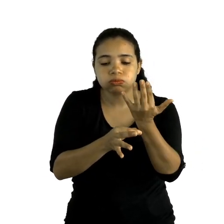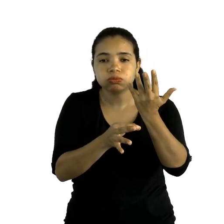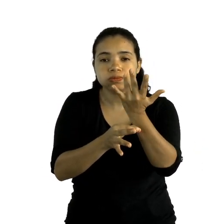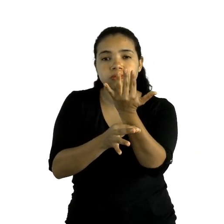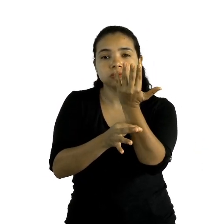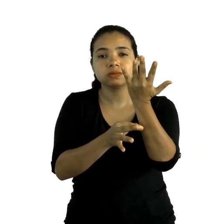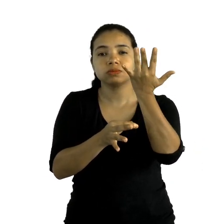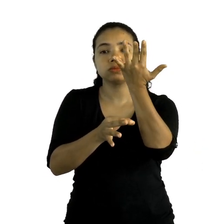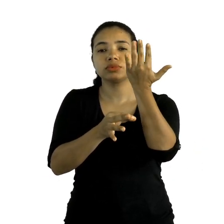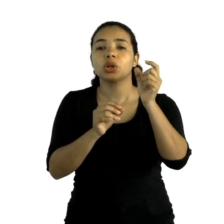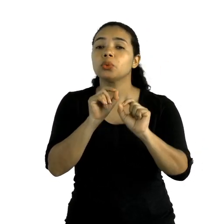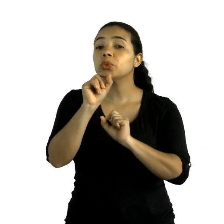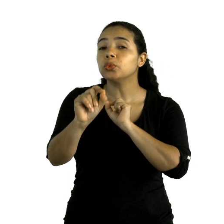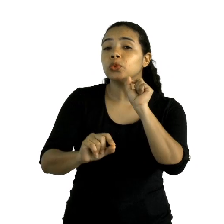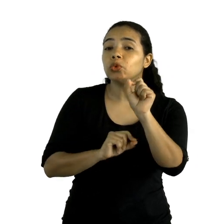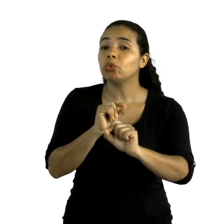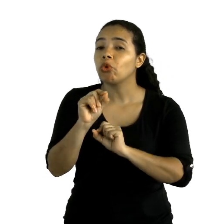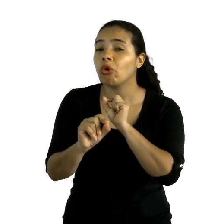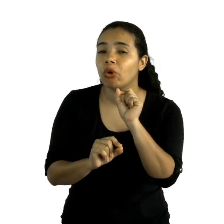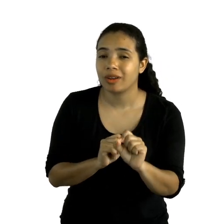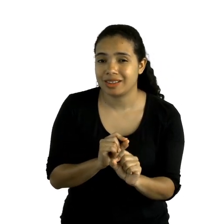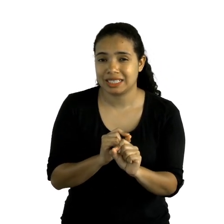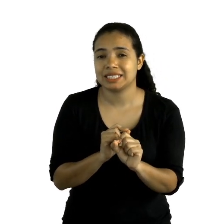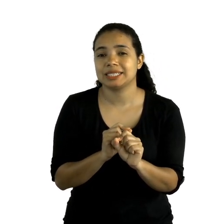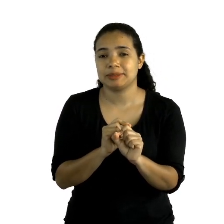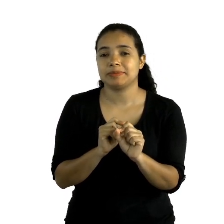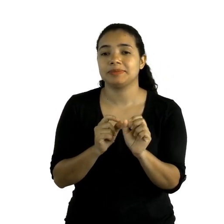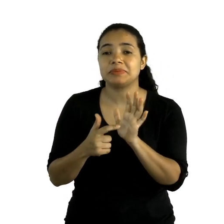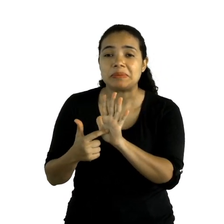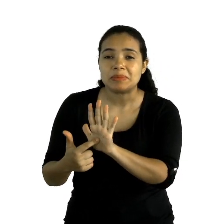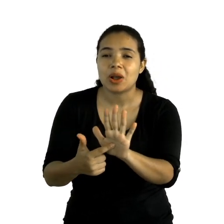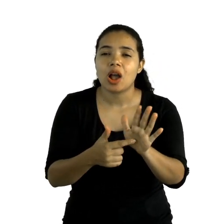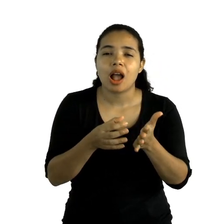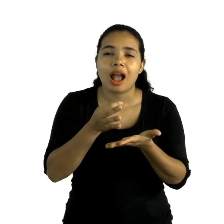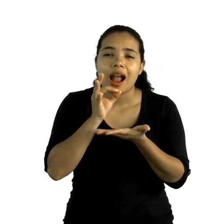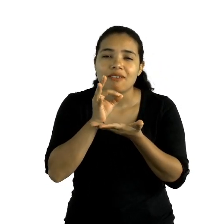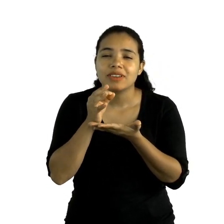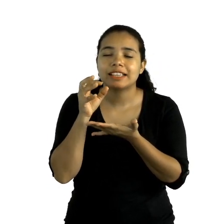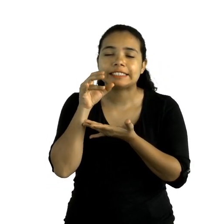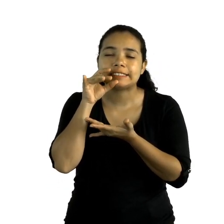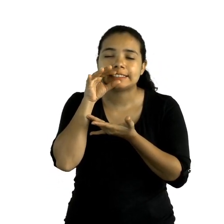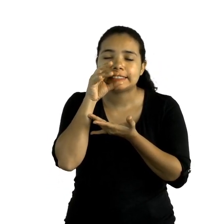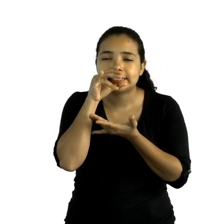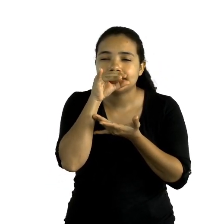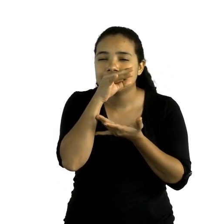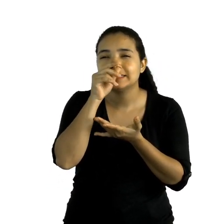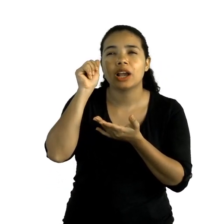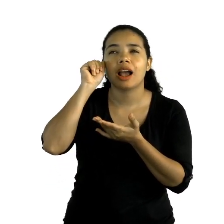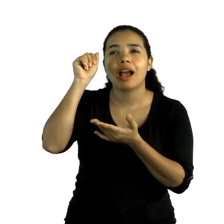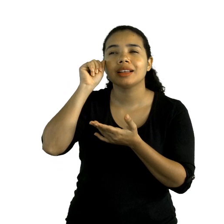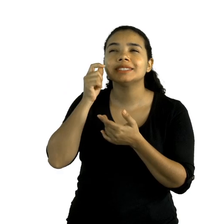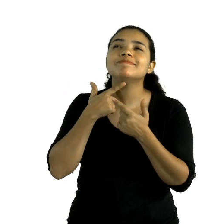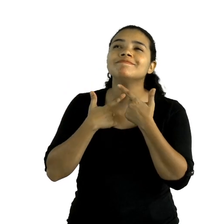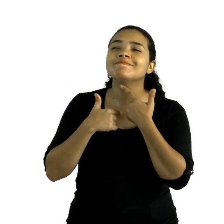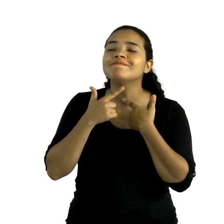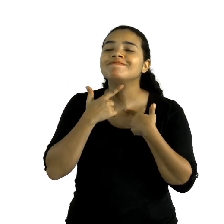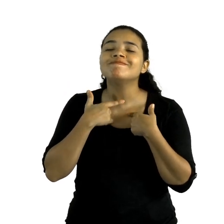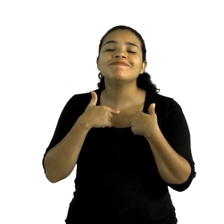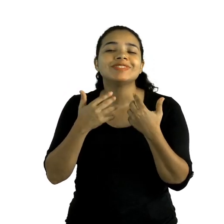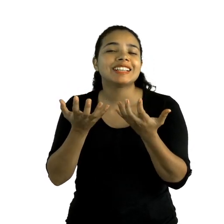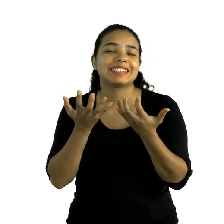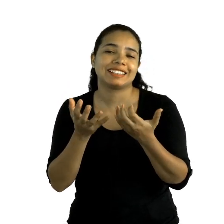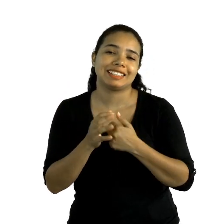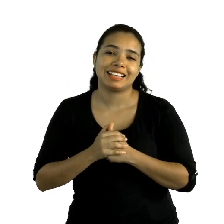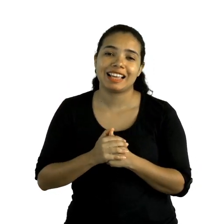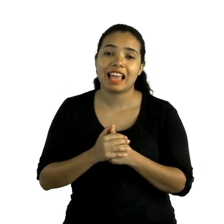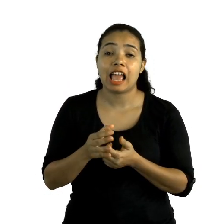ela representa? Ela representa o café quentinho que o autor tanto deseja. E